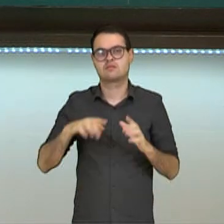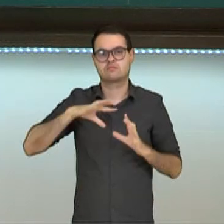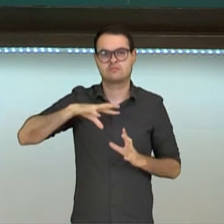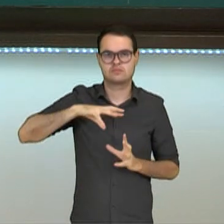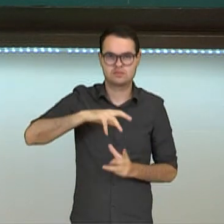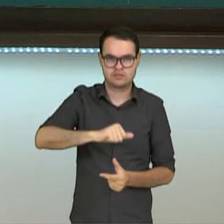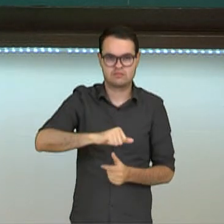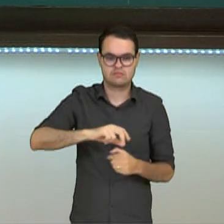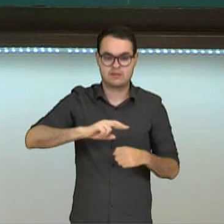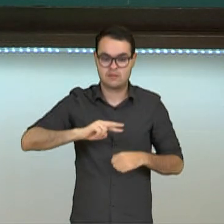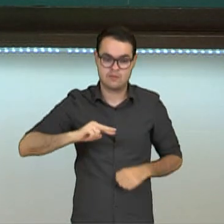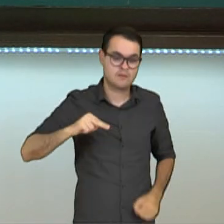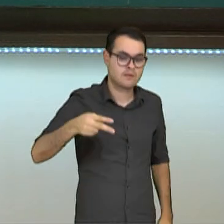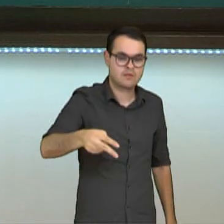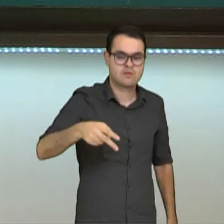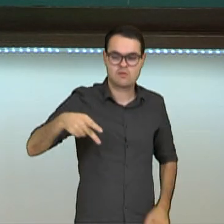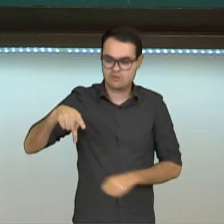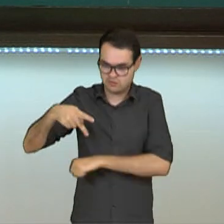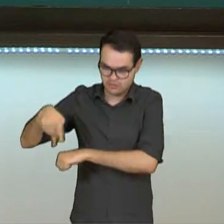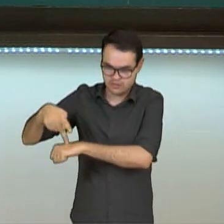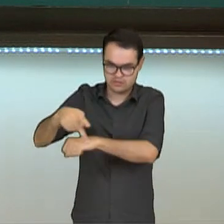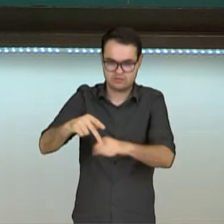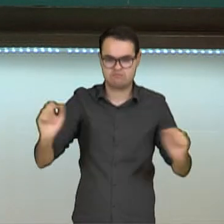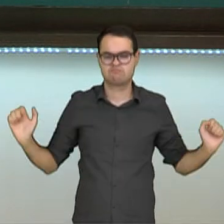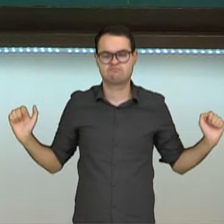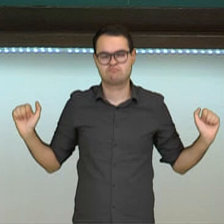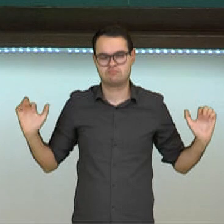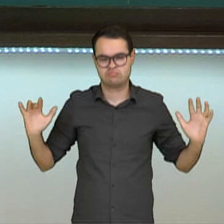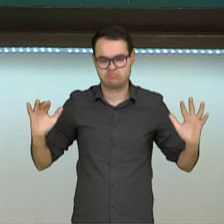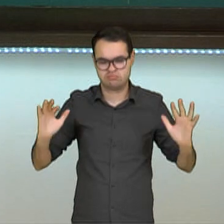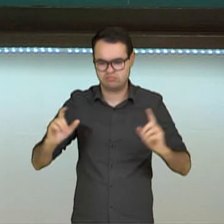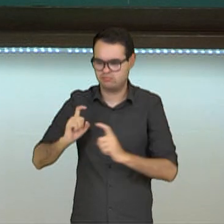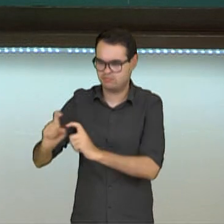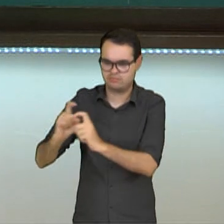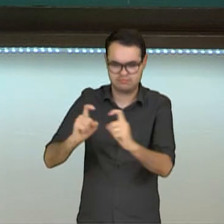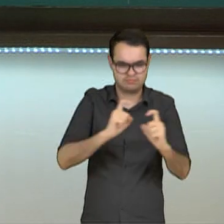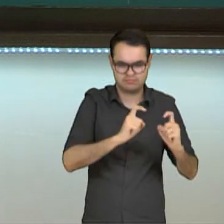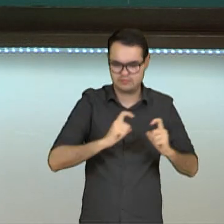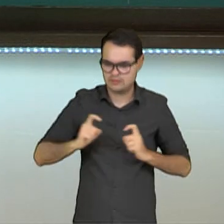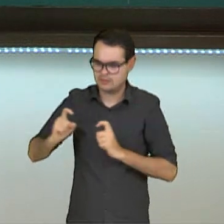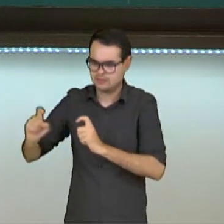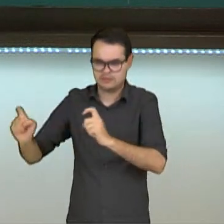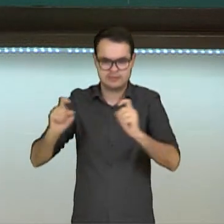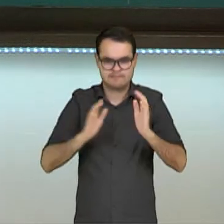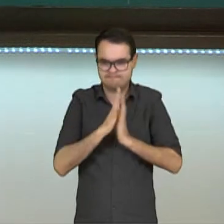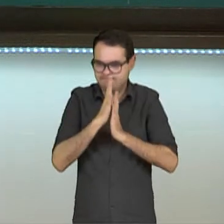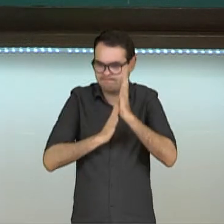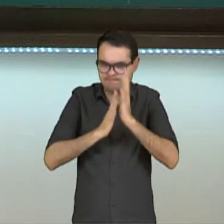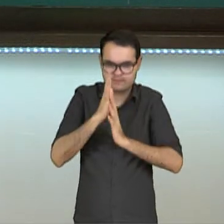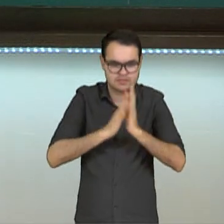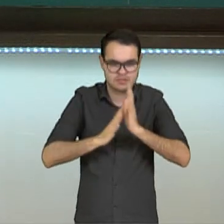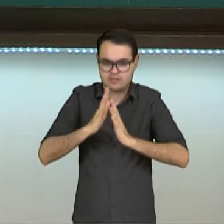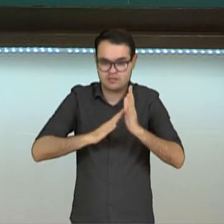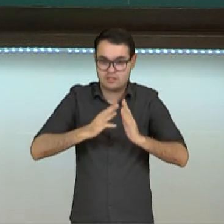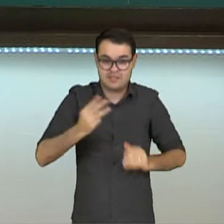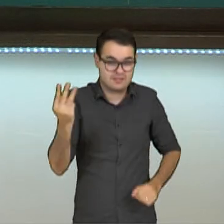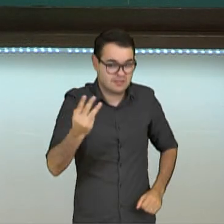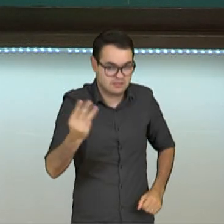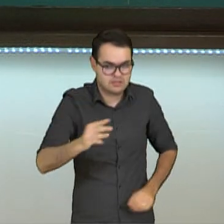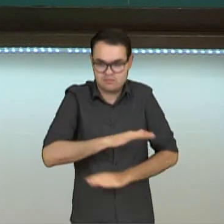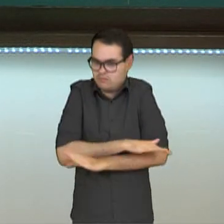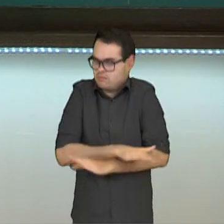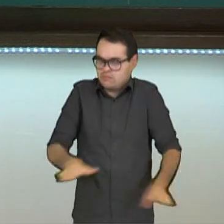Guerra Mundial, os países se reuniram todos desesperados para que nada igual a isso